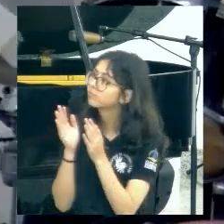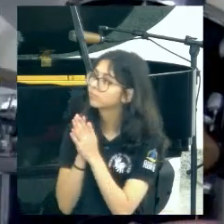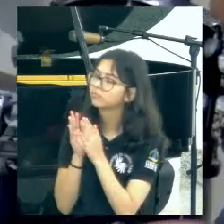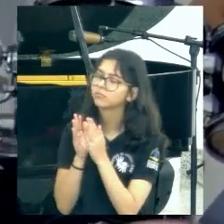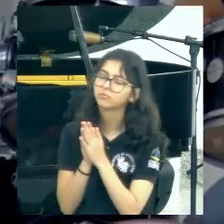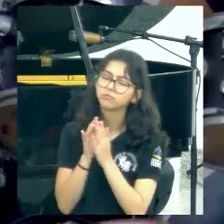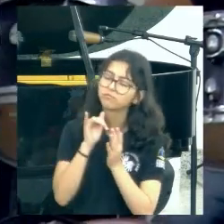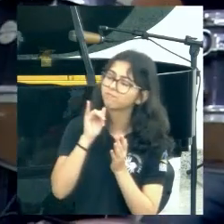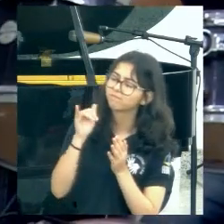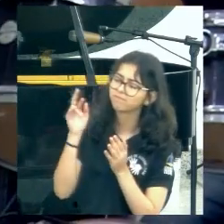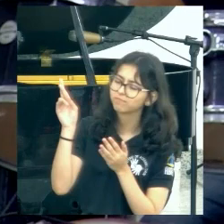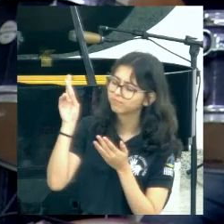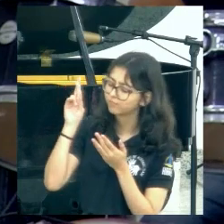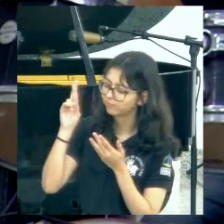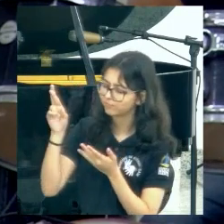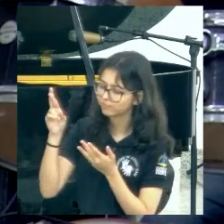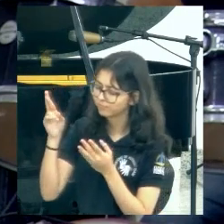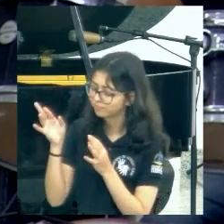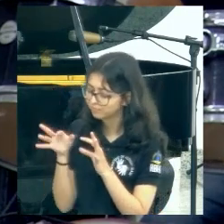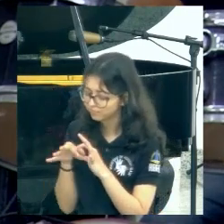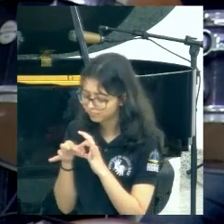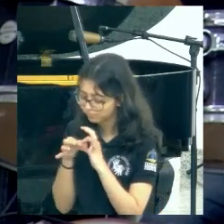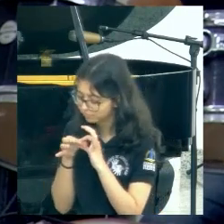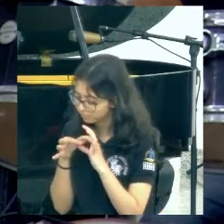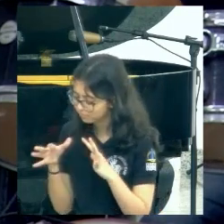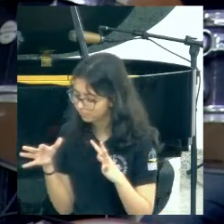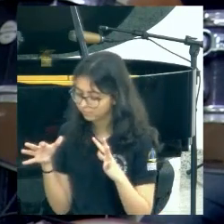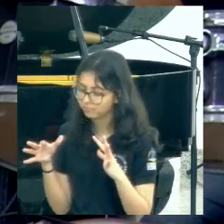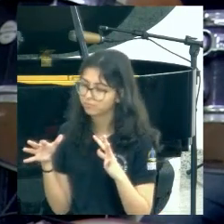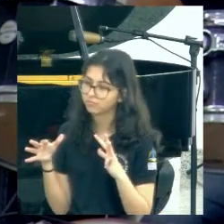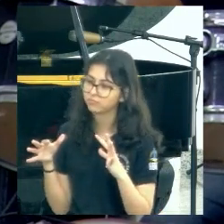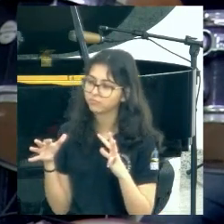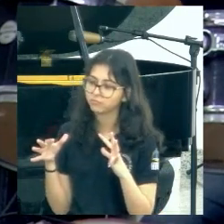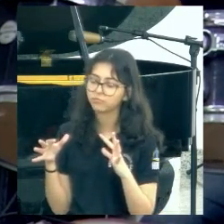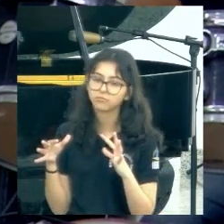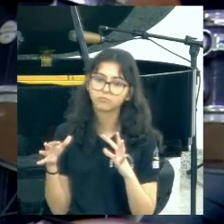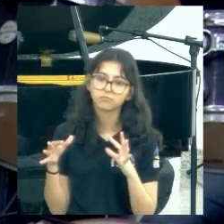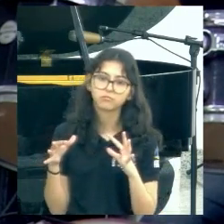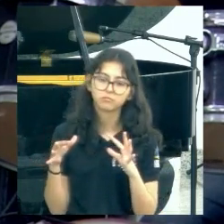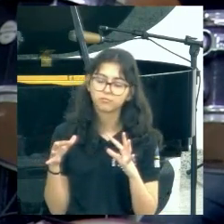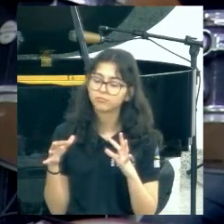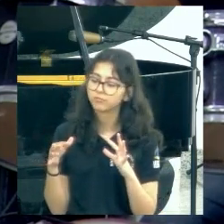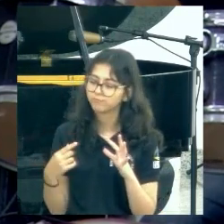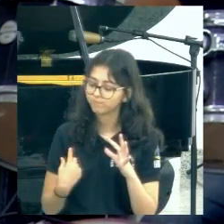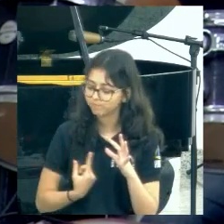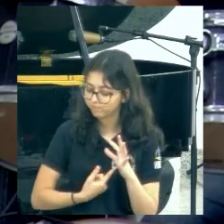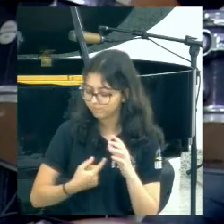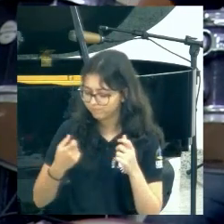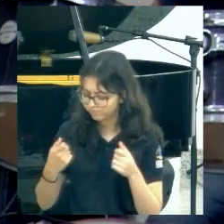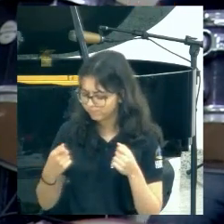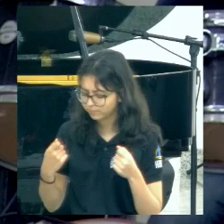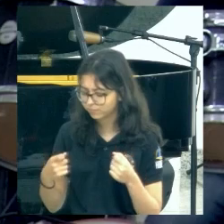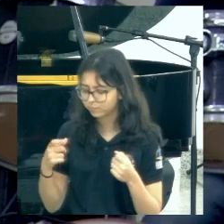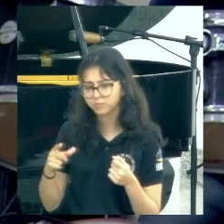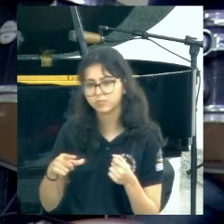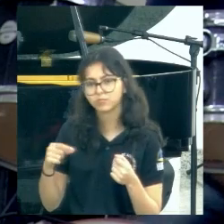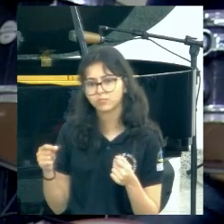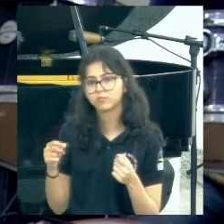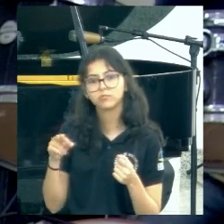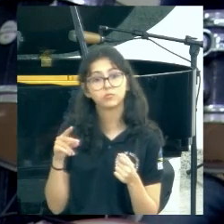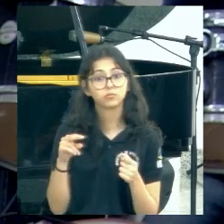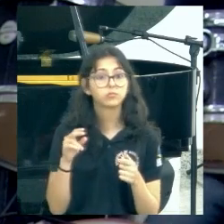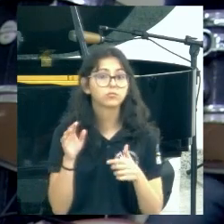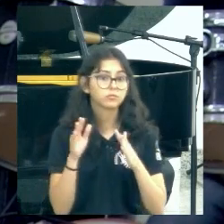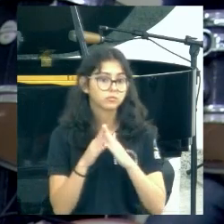disse: Senhor, nos livra, Deus nos livre de escolher, como fez a igreja lá em